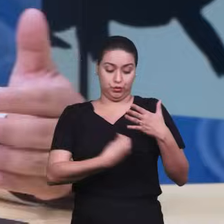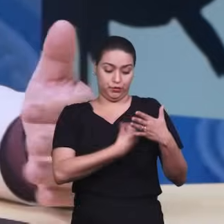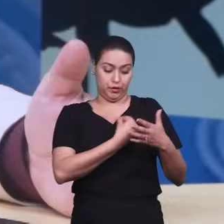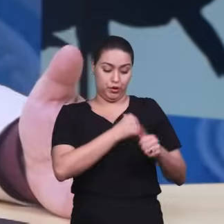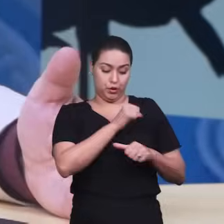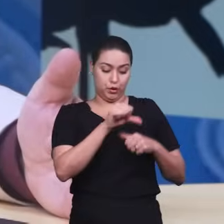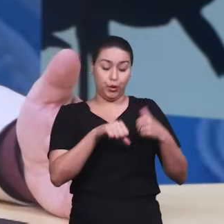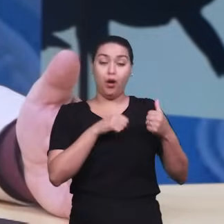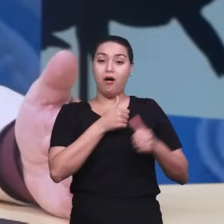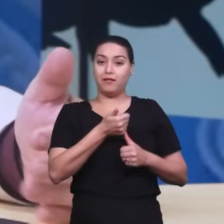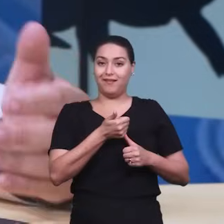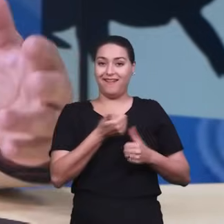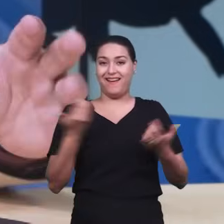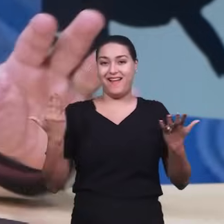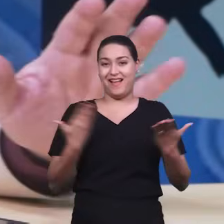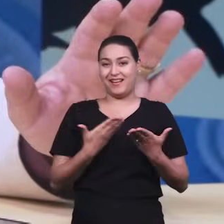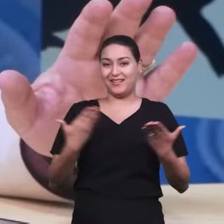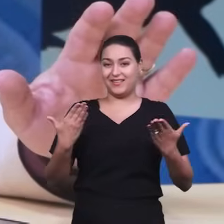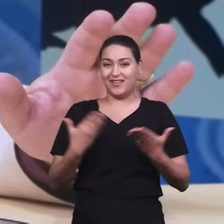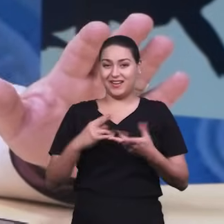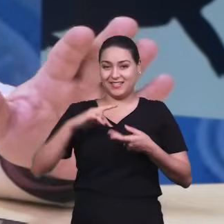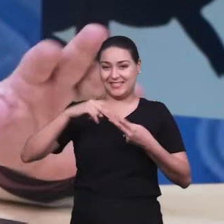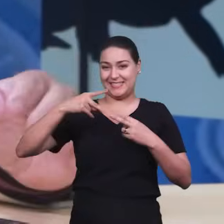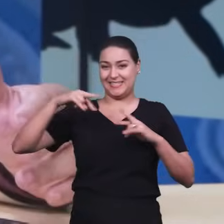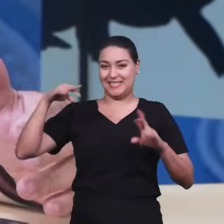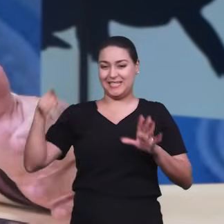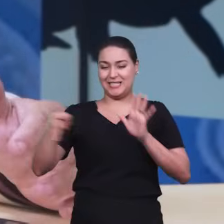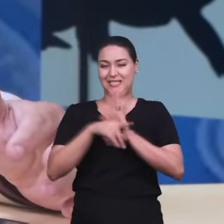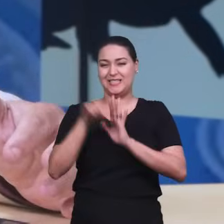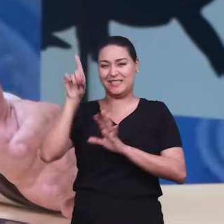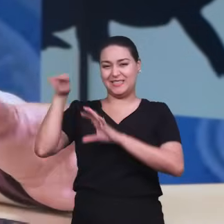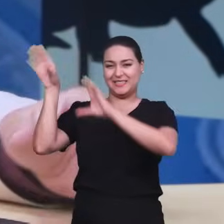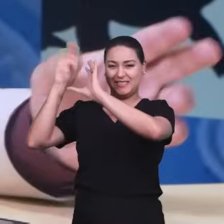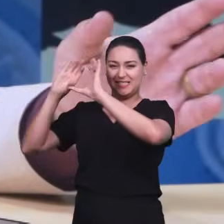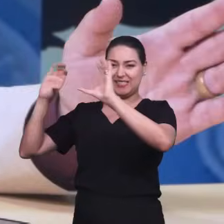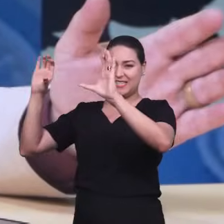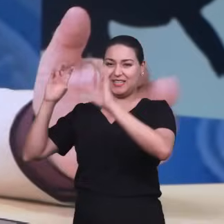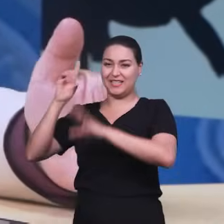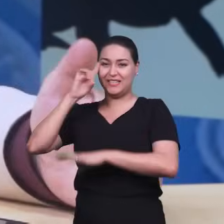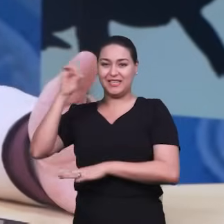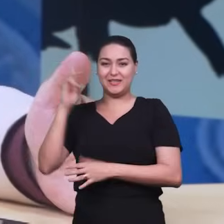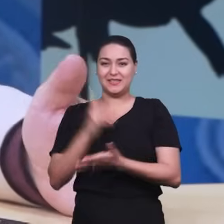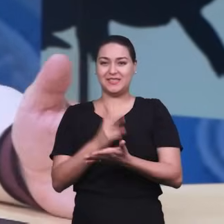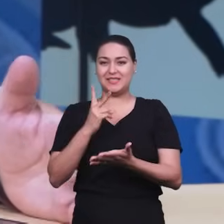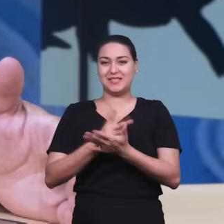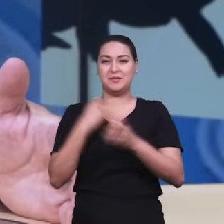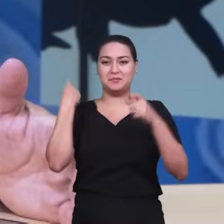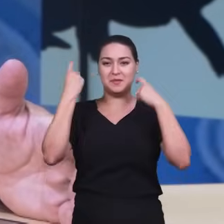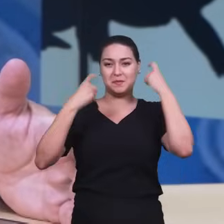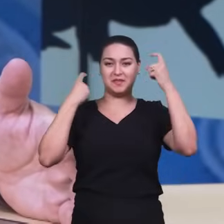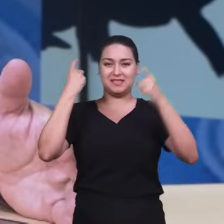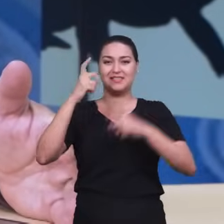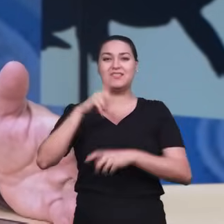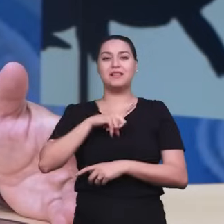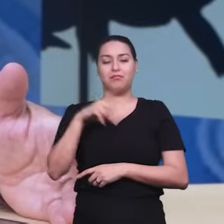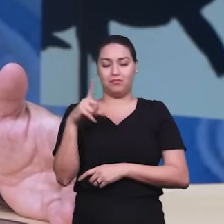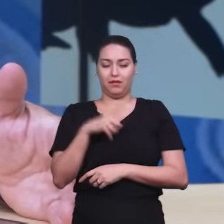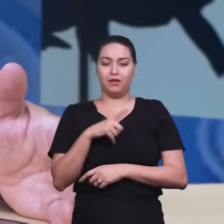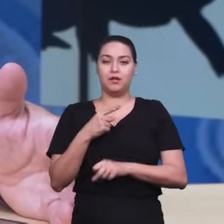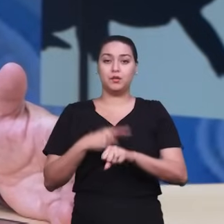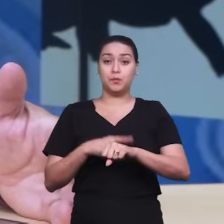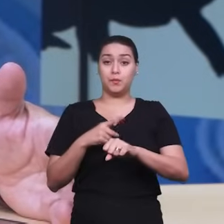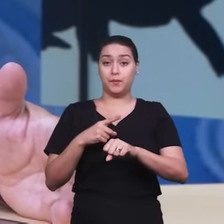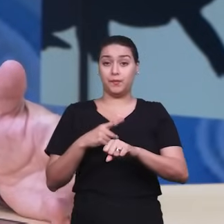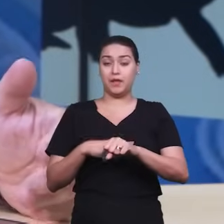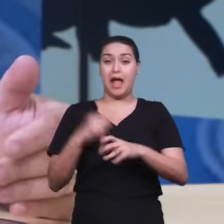ser passada a cada dia. E Deus sempre se preocupou com isso. Porque quando a gente chega lá em Abraão, o homem ele